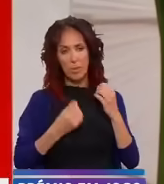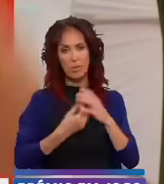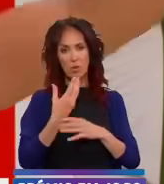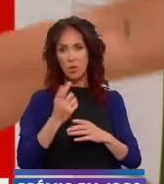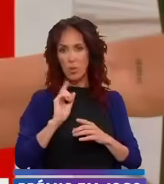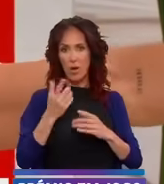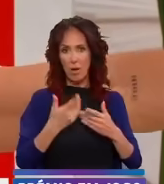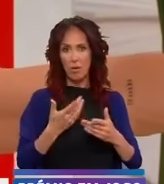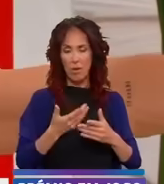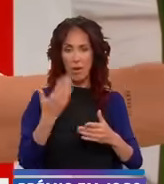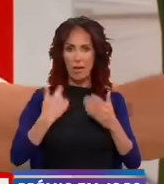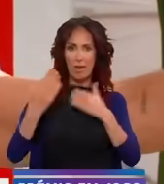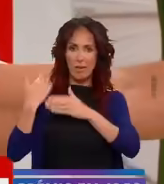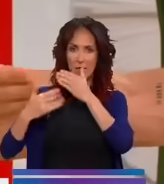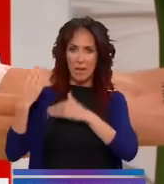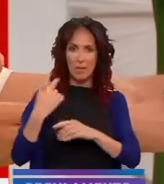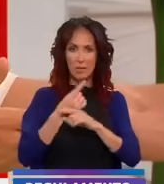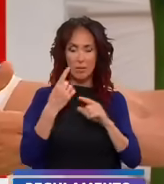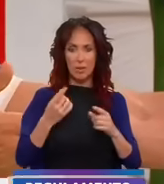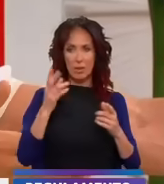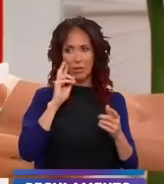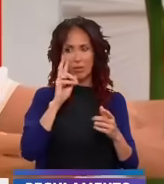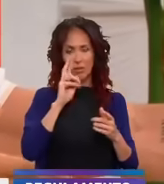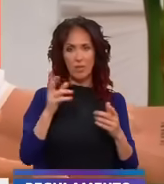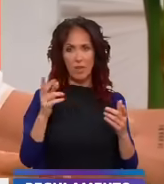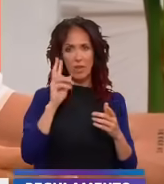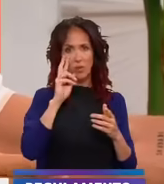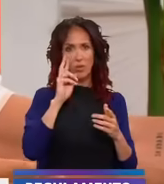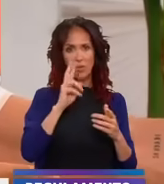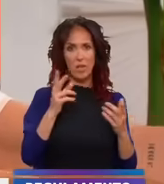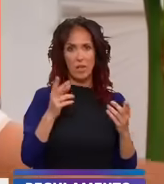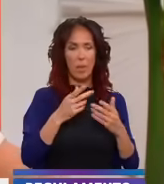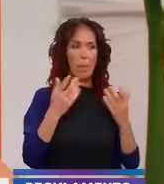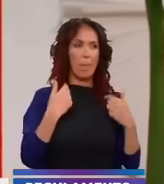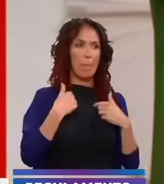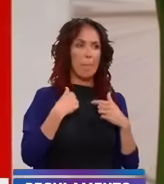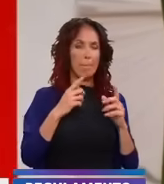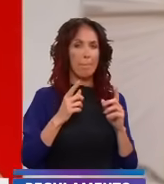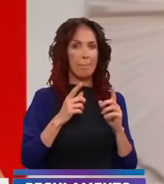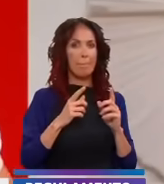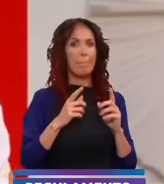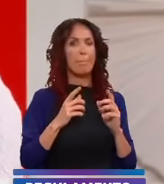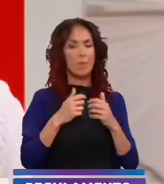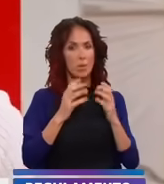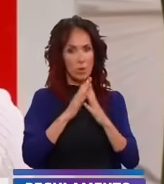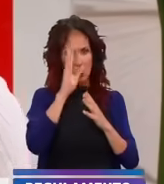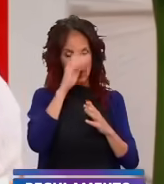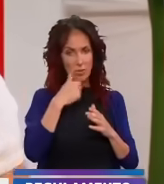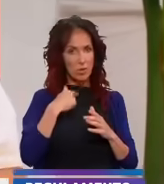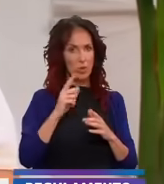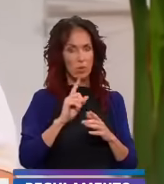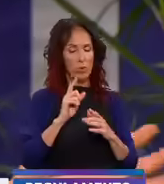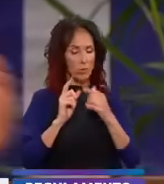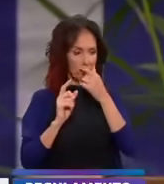criou de agora, que já criou há mais tempo. É porque eu vejo as imagens também, do... Vocês viram o escândalo que ela fez? Que, olha, eu, como toda a gente sabe, não fui nada